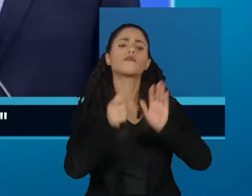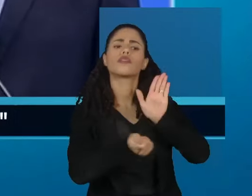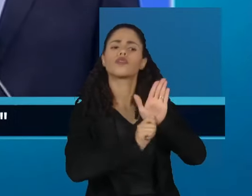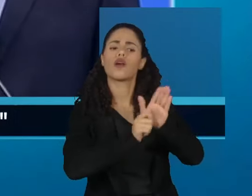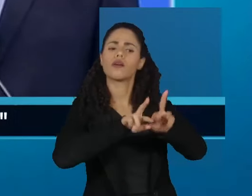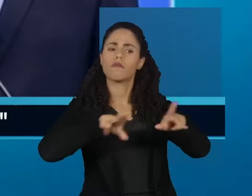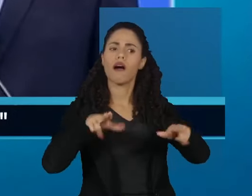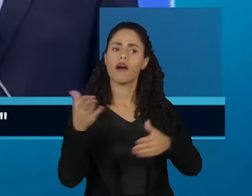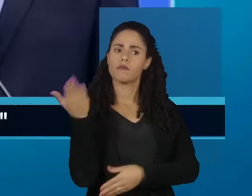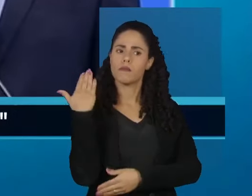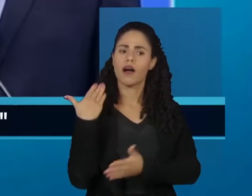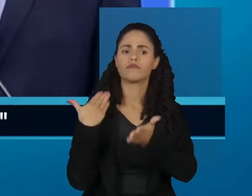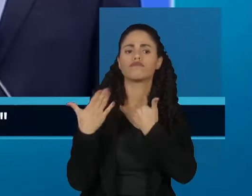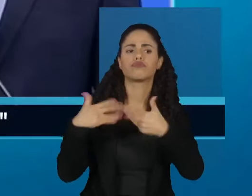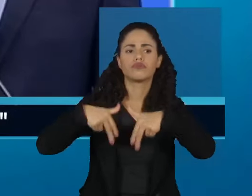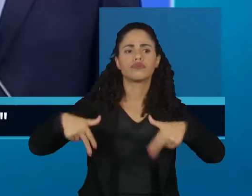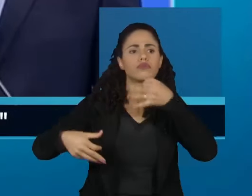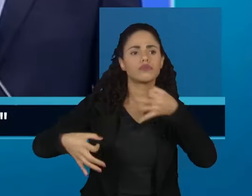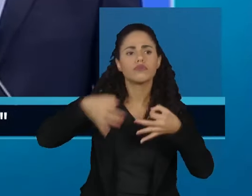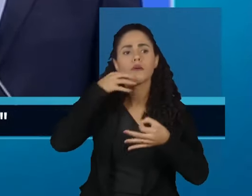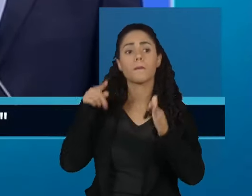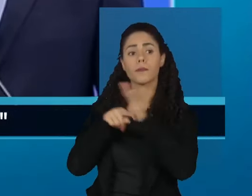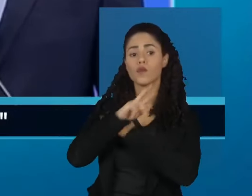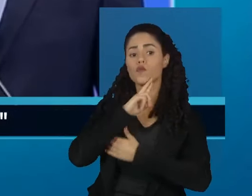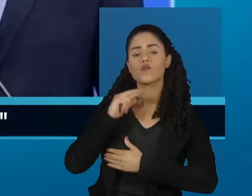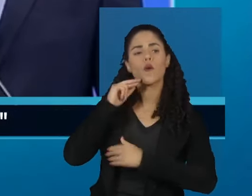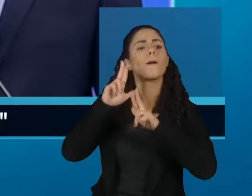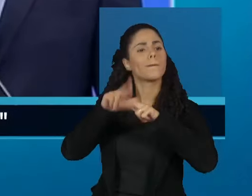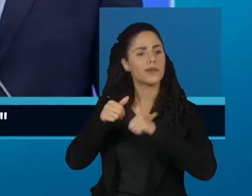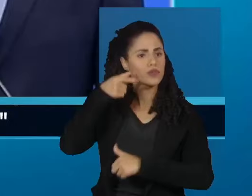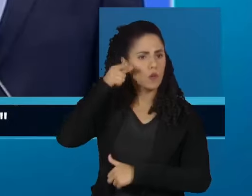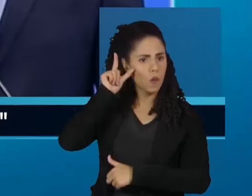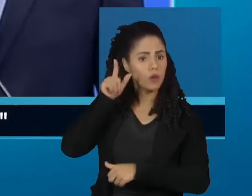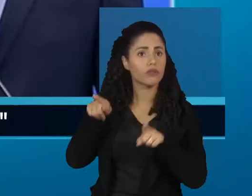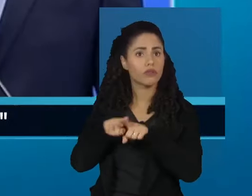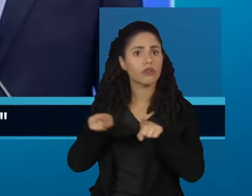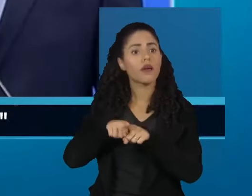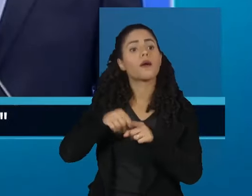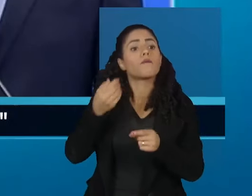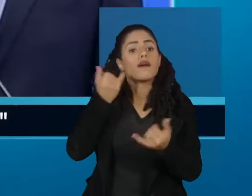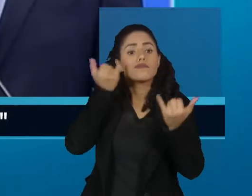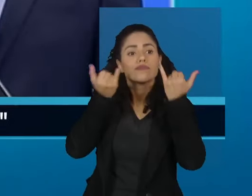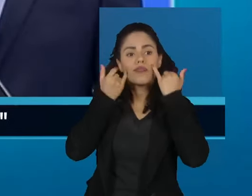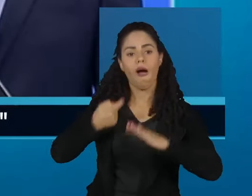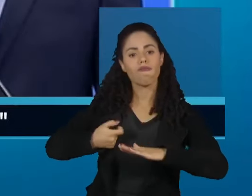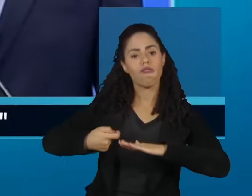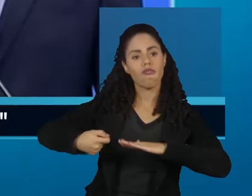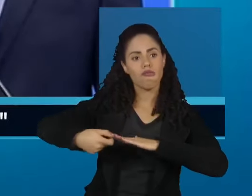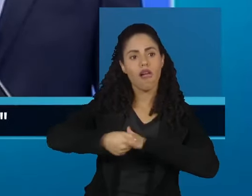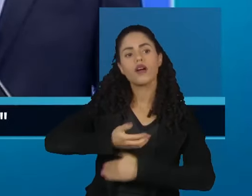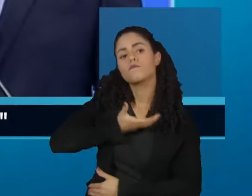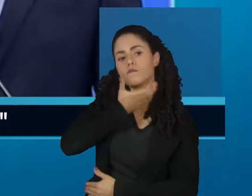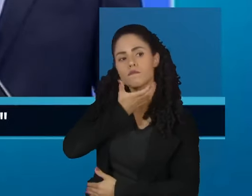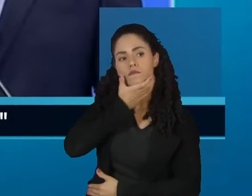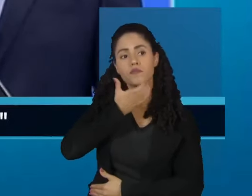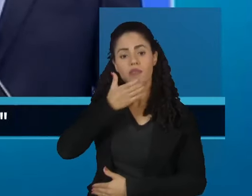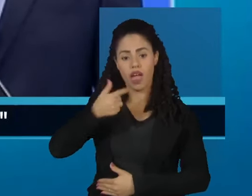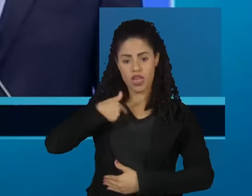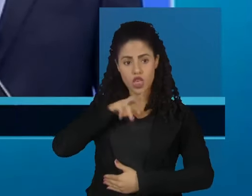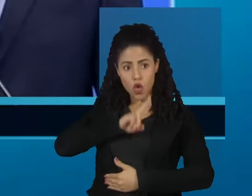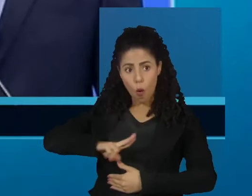debate passado, Ricardo Nunes foi questionado, por isso ontem em entrevista, reiterou a fake news do Pablo Marçal, me associando ao uso